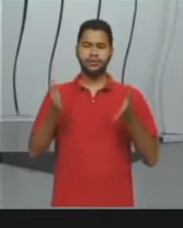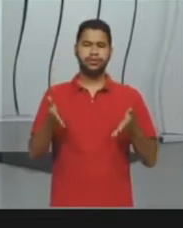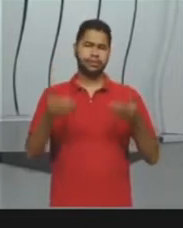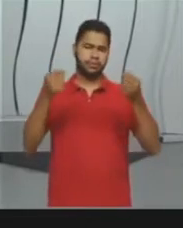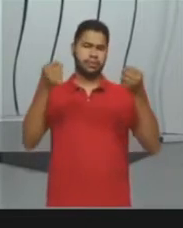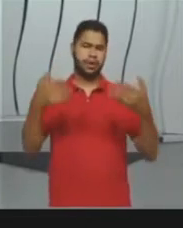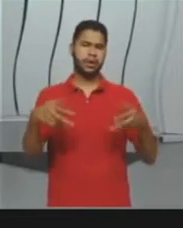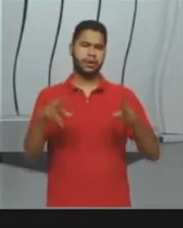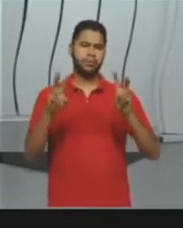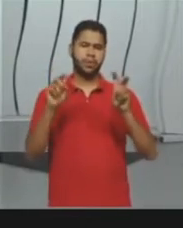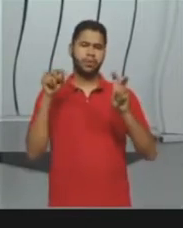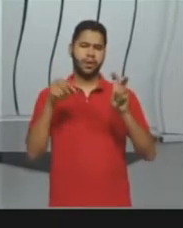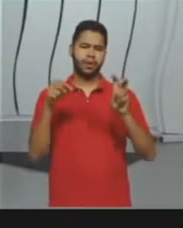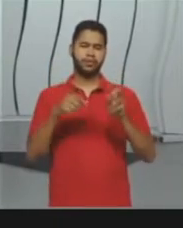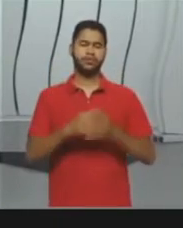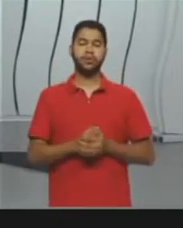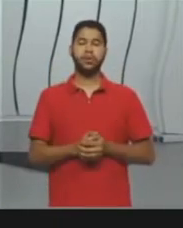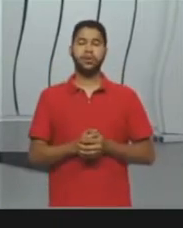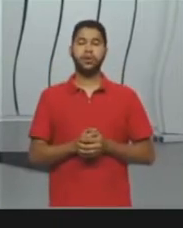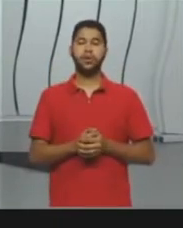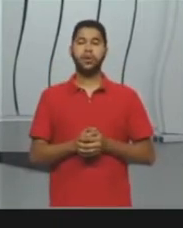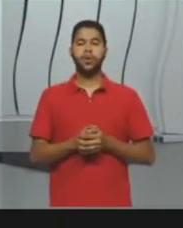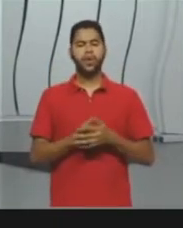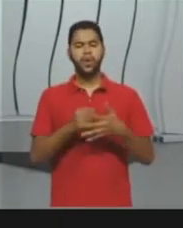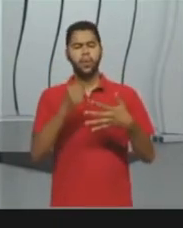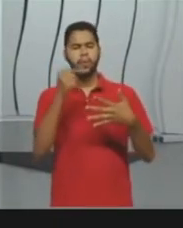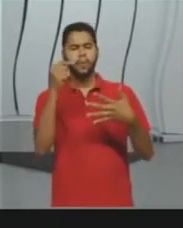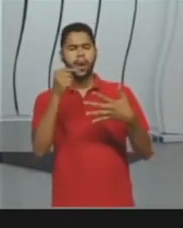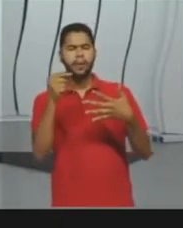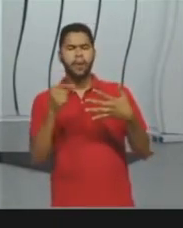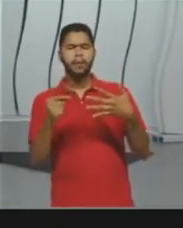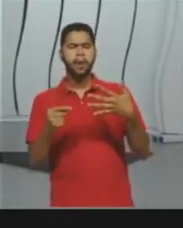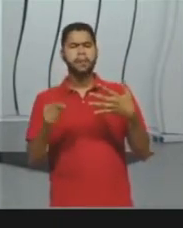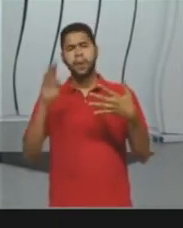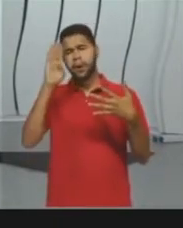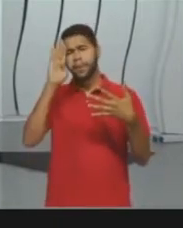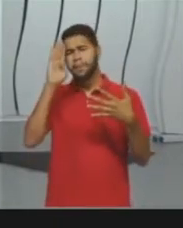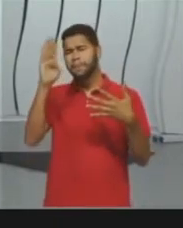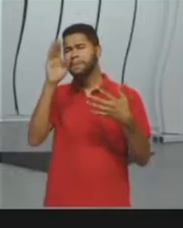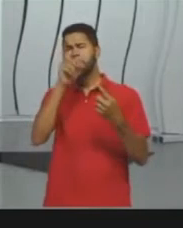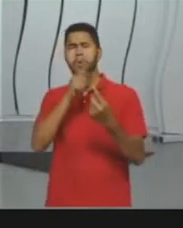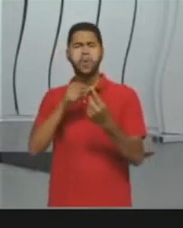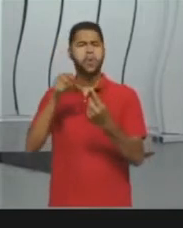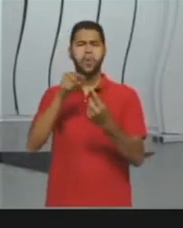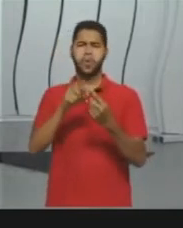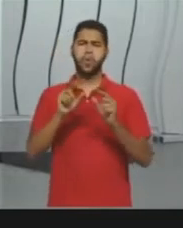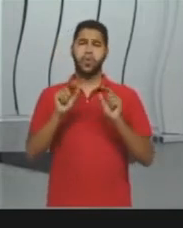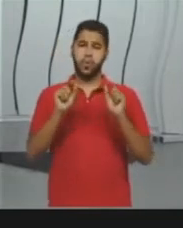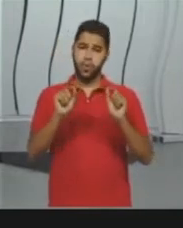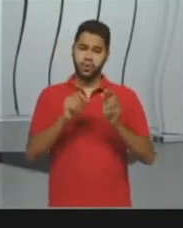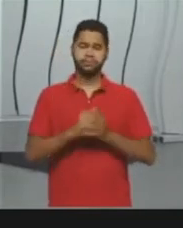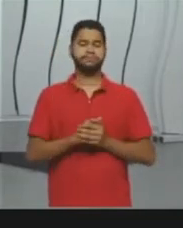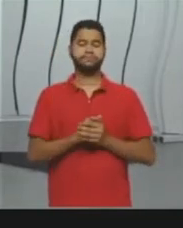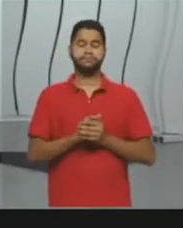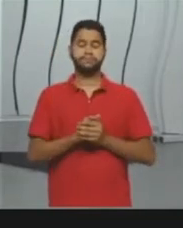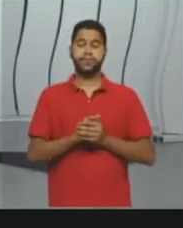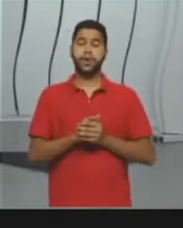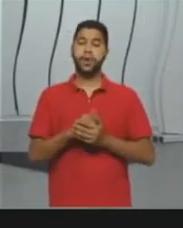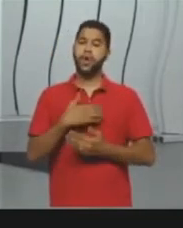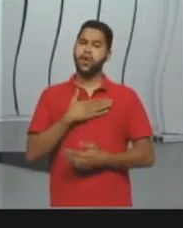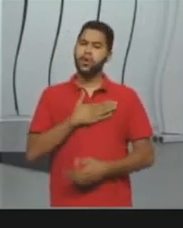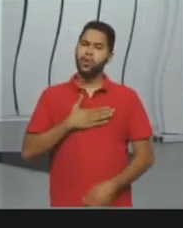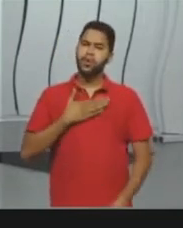assunto. Quais são os principais objetivos desta aula? Bom, eu gostaria que você,